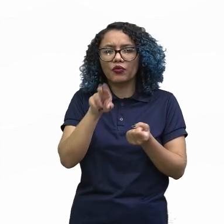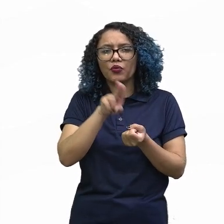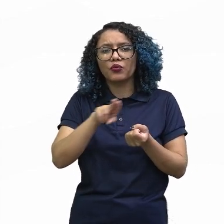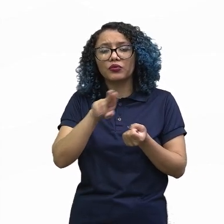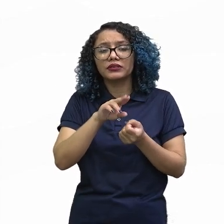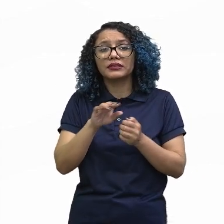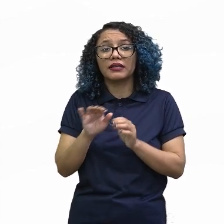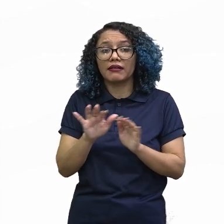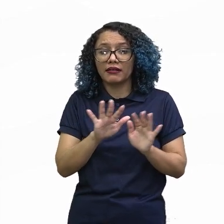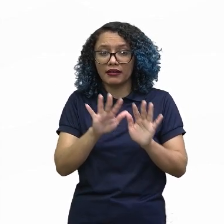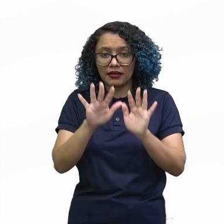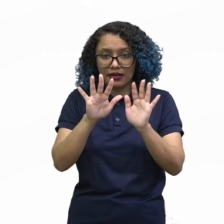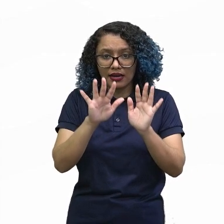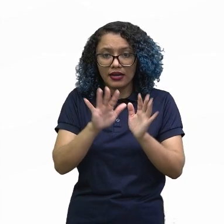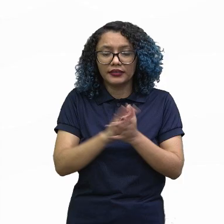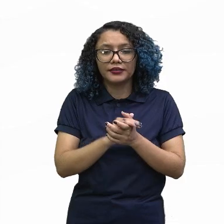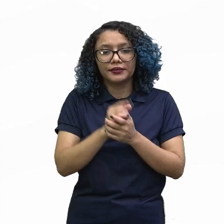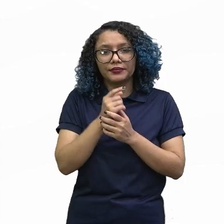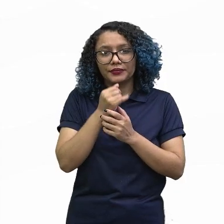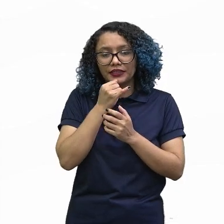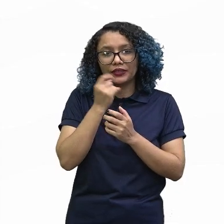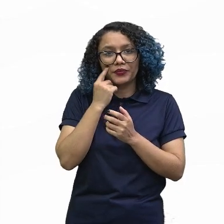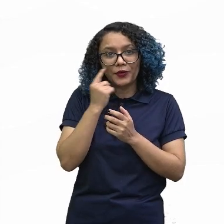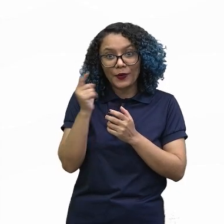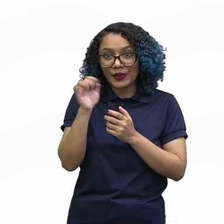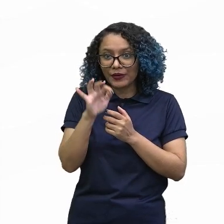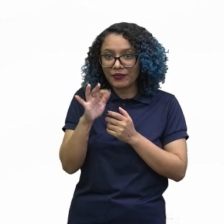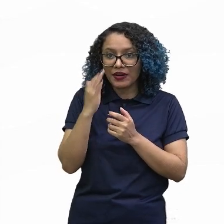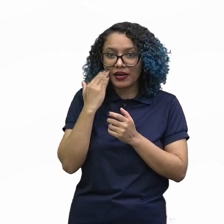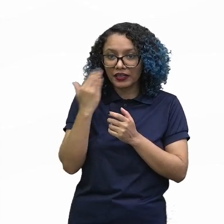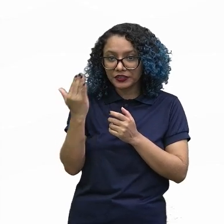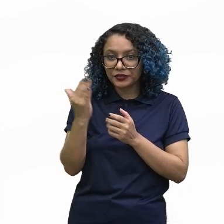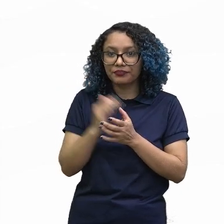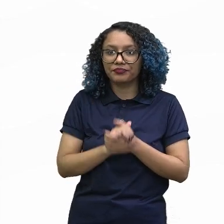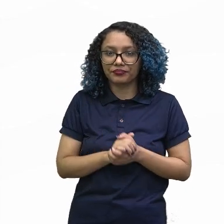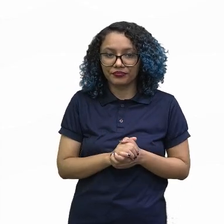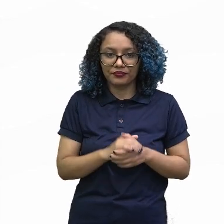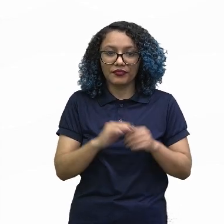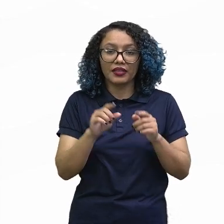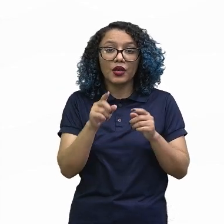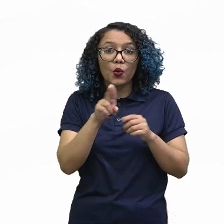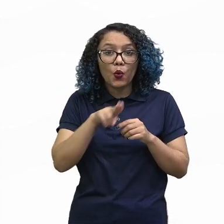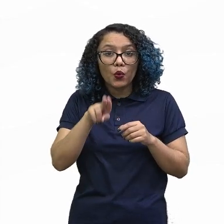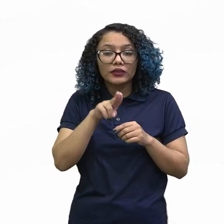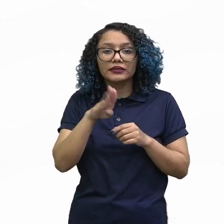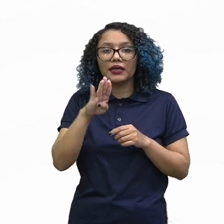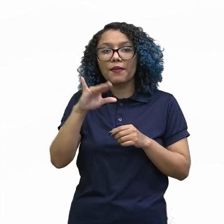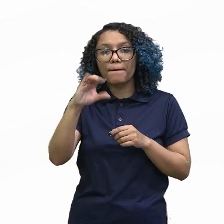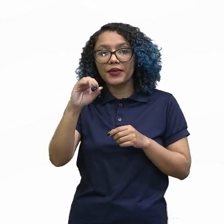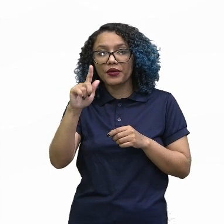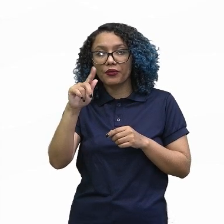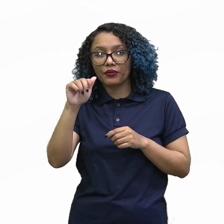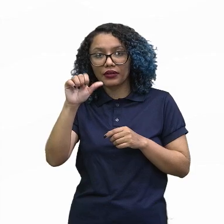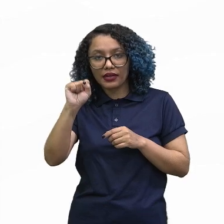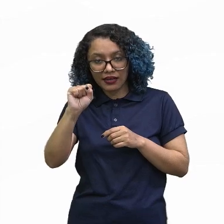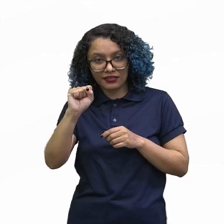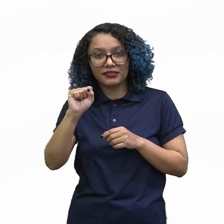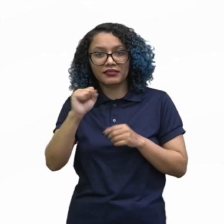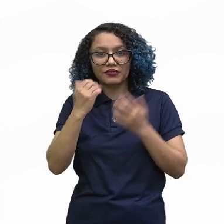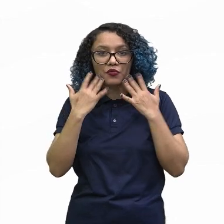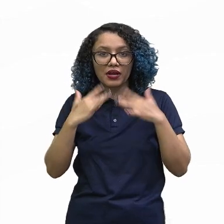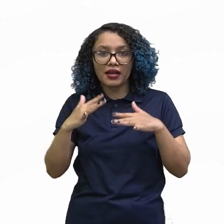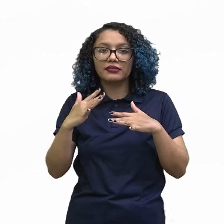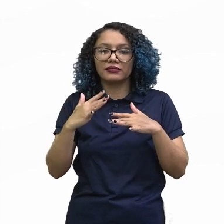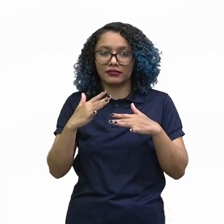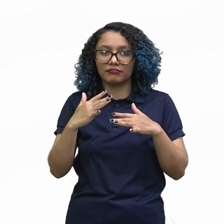de gás, como estamos vendo na imagem, e que funciona à base de biogás, são dois exemplos dessas